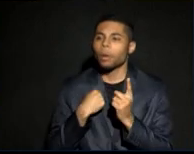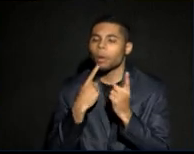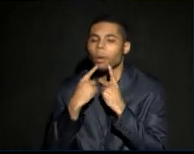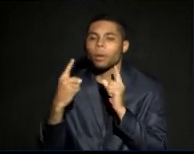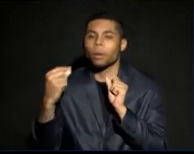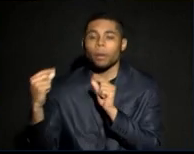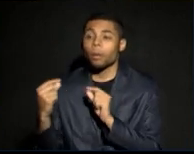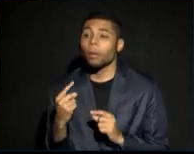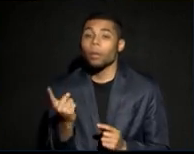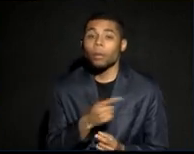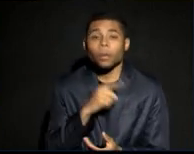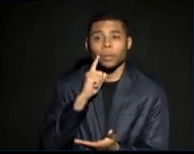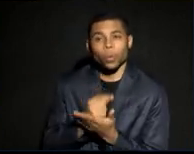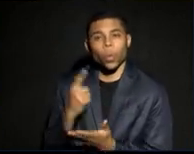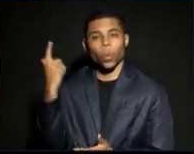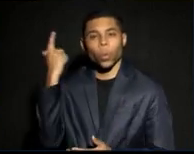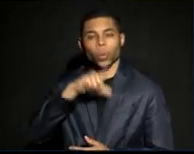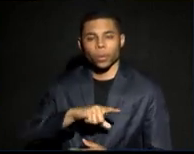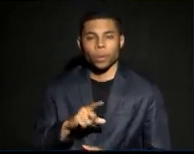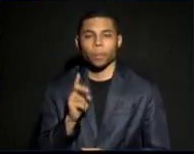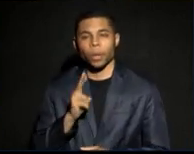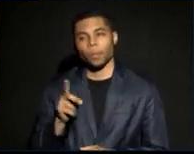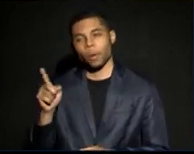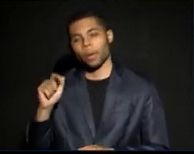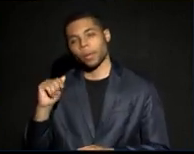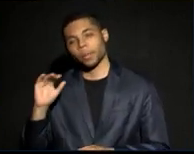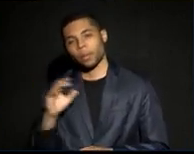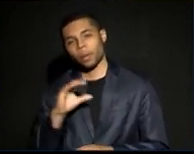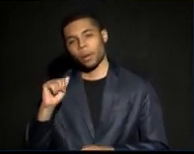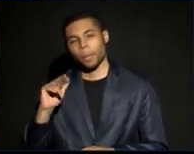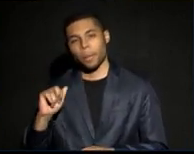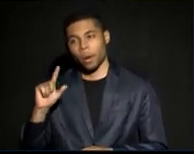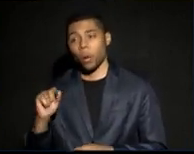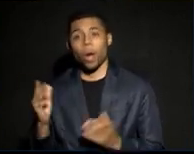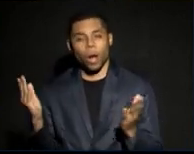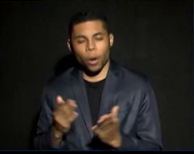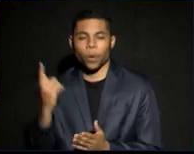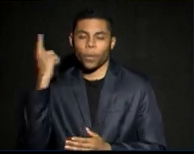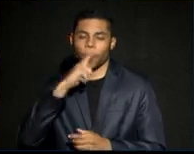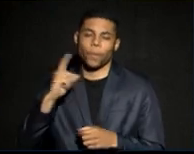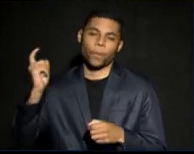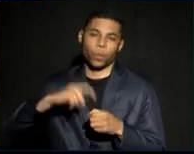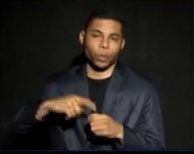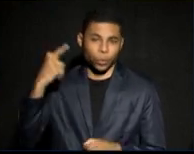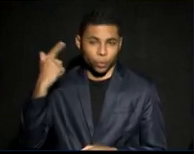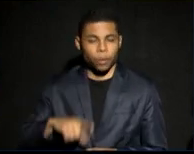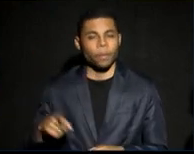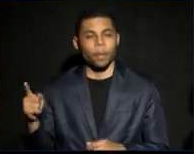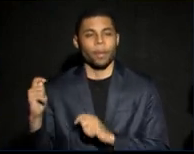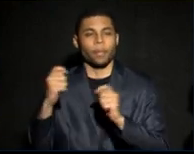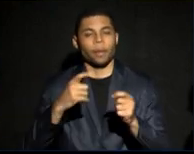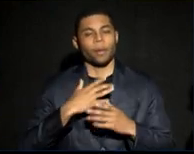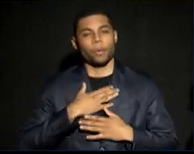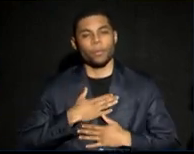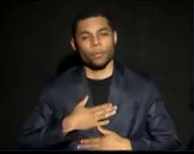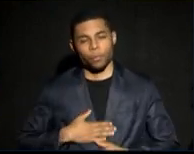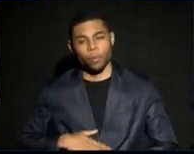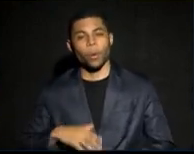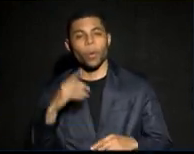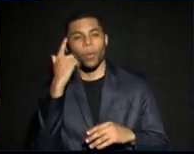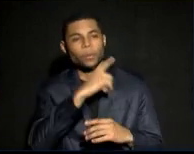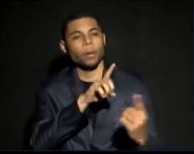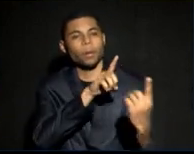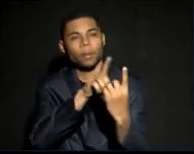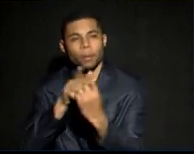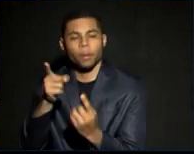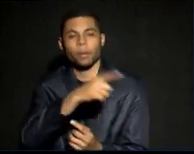manhã a gente conseguiu recuperar o A C Camargo e consequentemente você Camargo volta a da Tranquilidade que ele vai continuar